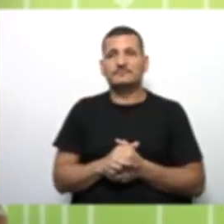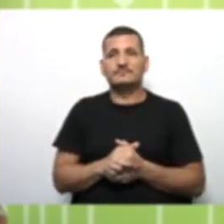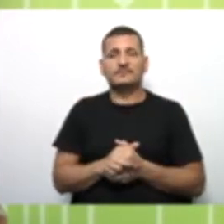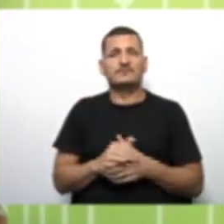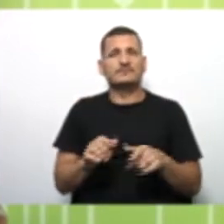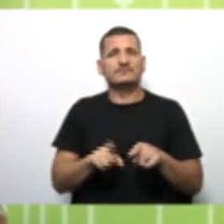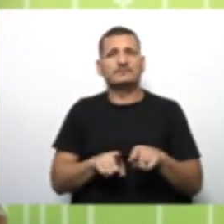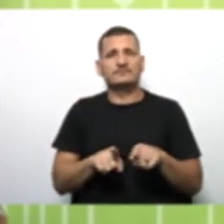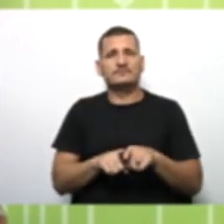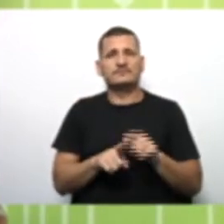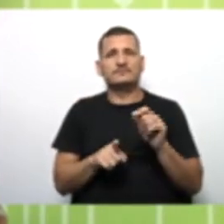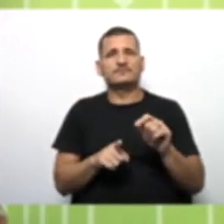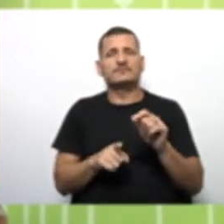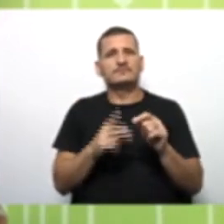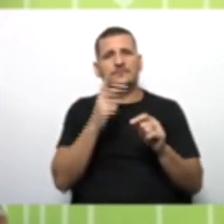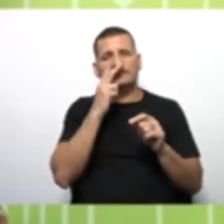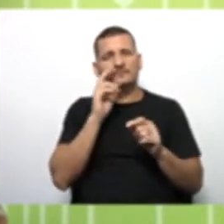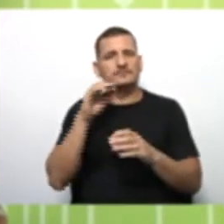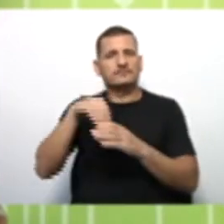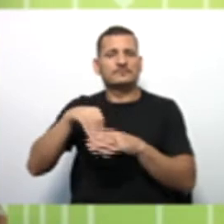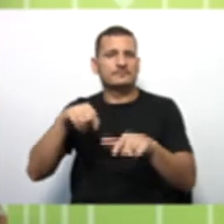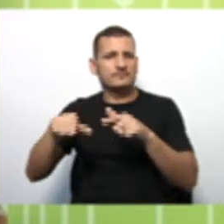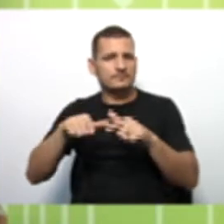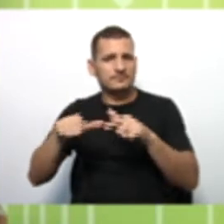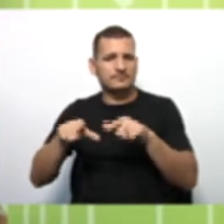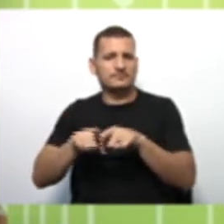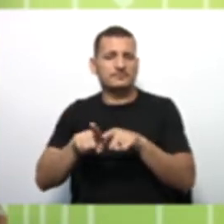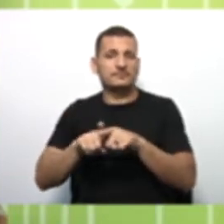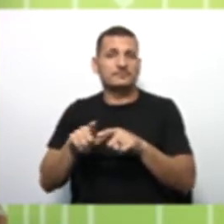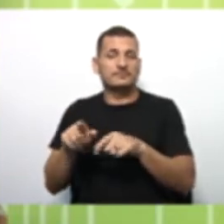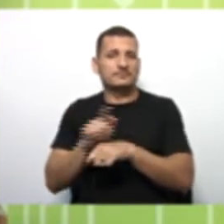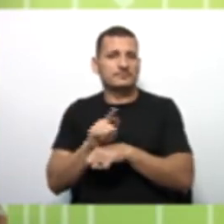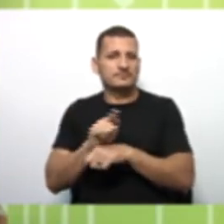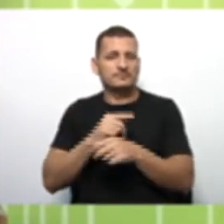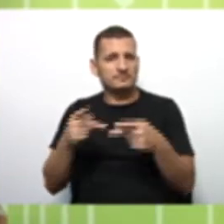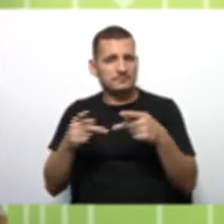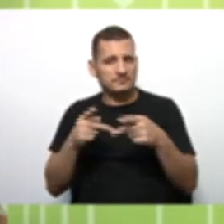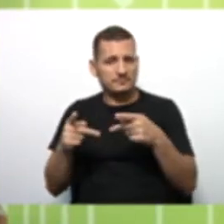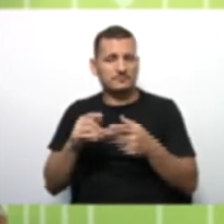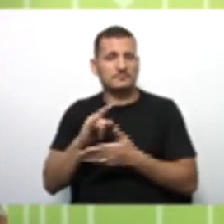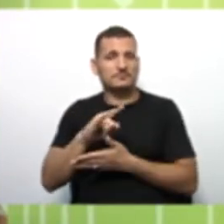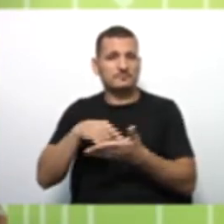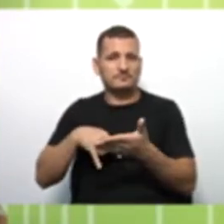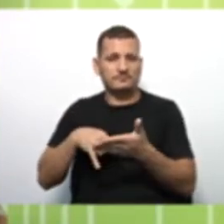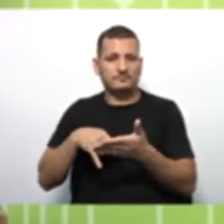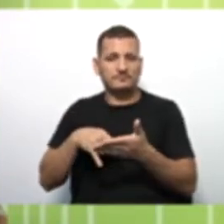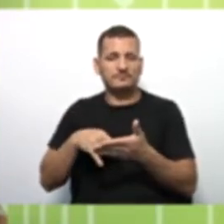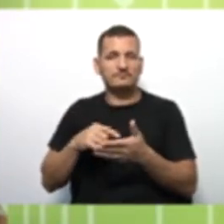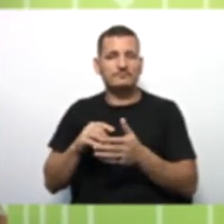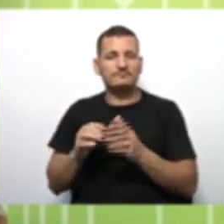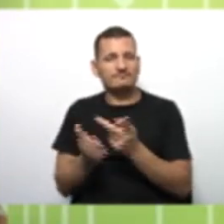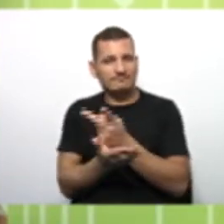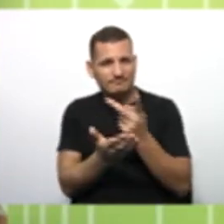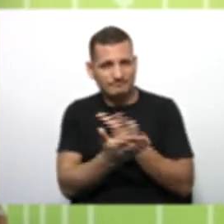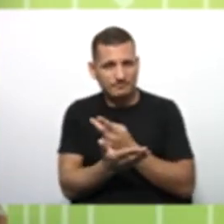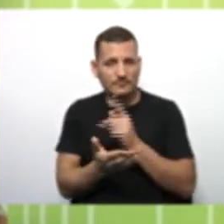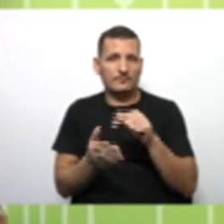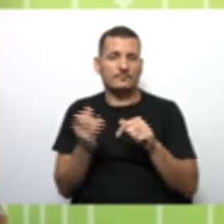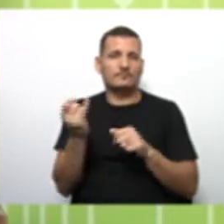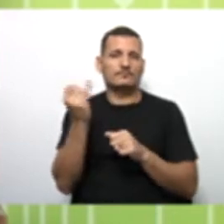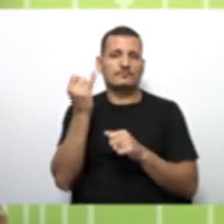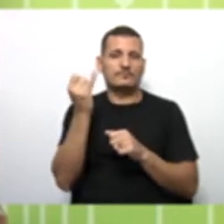nenhum jovem, nem uma criança que faça essas anotações. A gente vai perdendo isso, que era tradição, vai perdendo ao longo